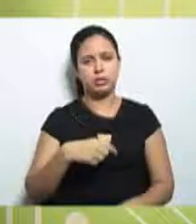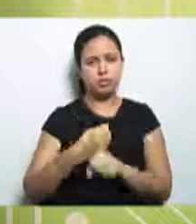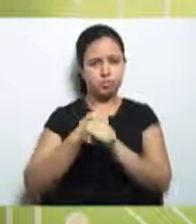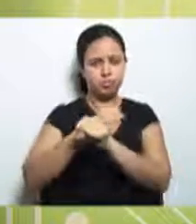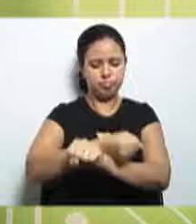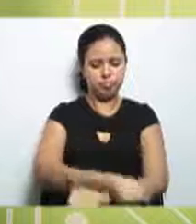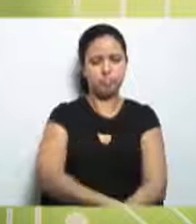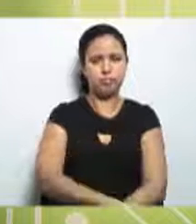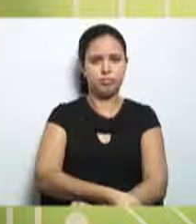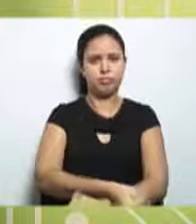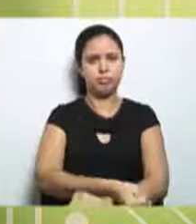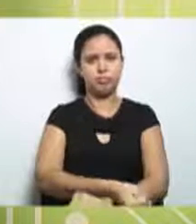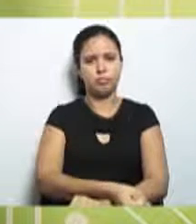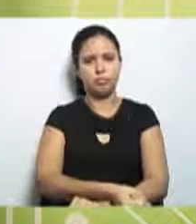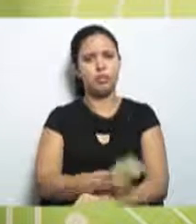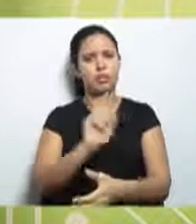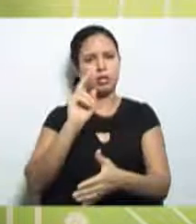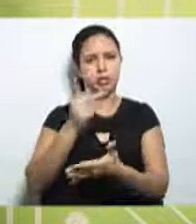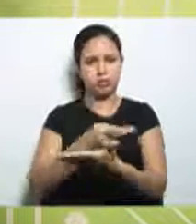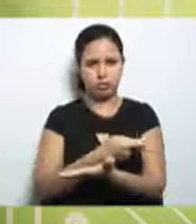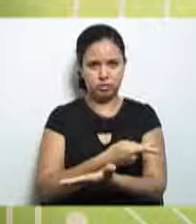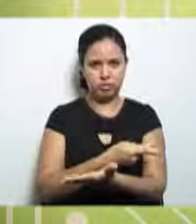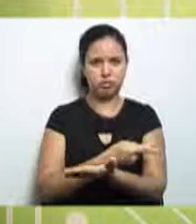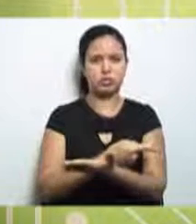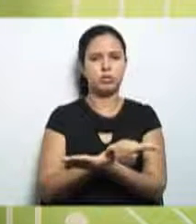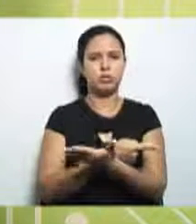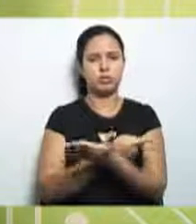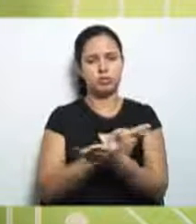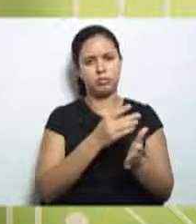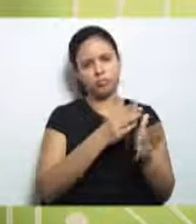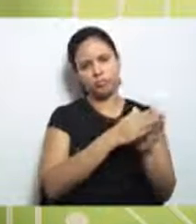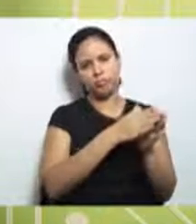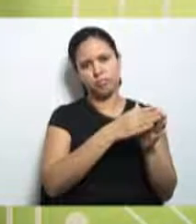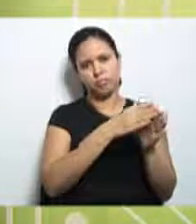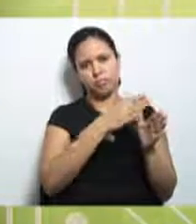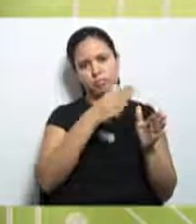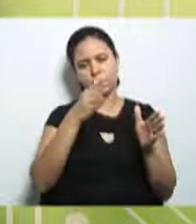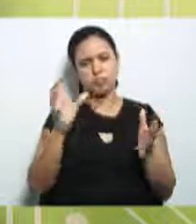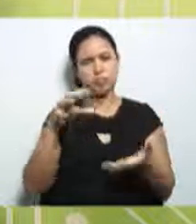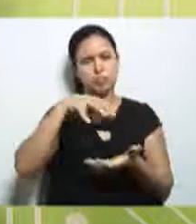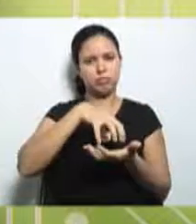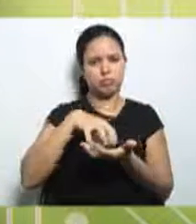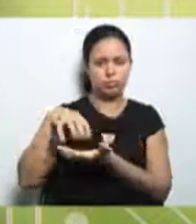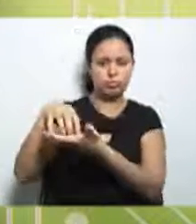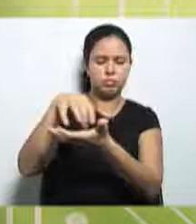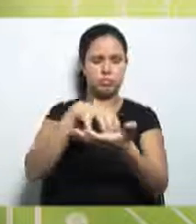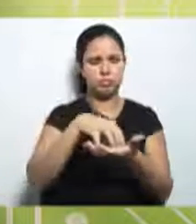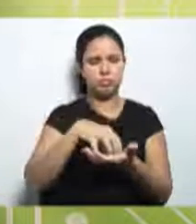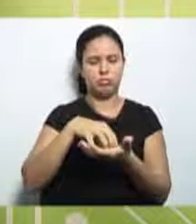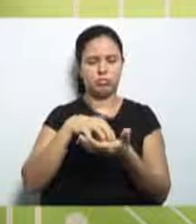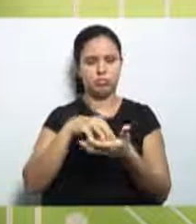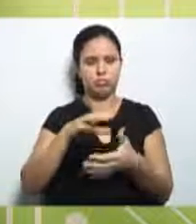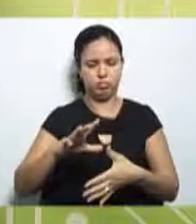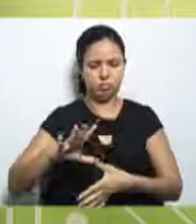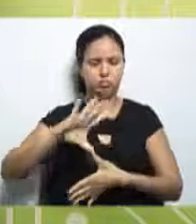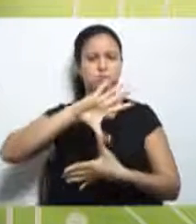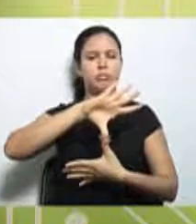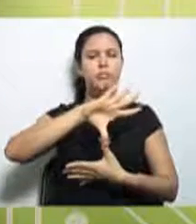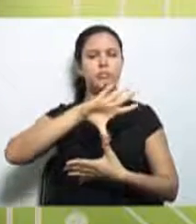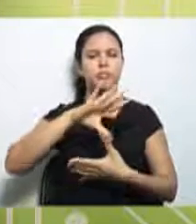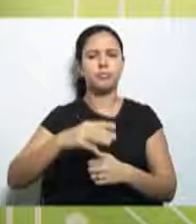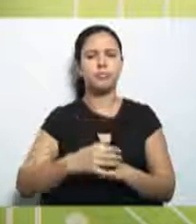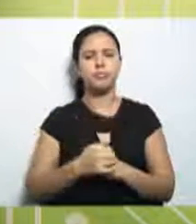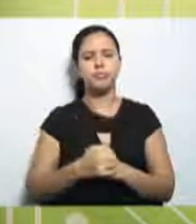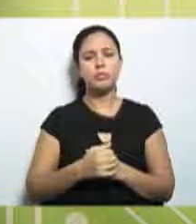sistema escravagista que aconteceu nas colônias americanas. Então, o Brasil,